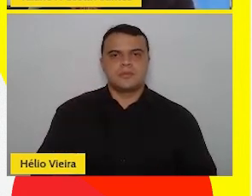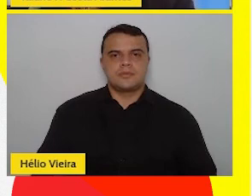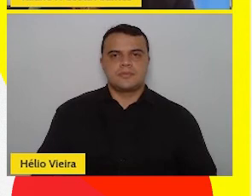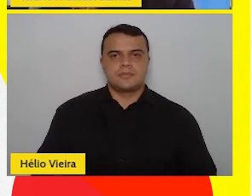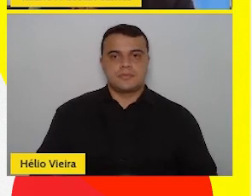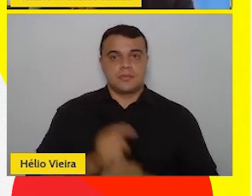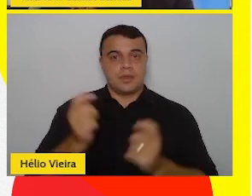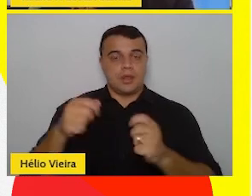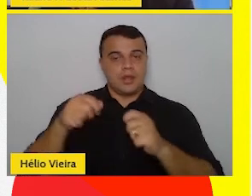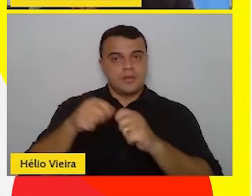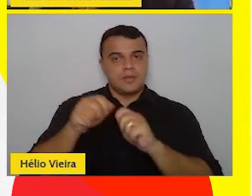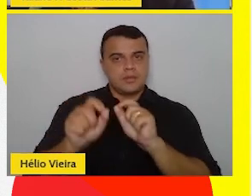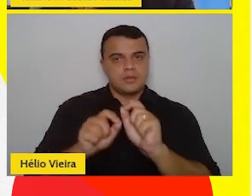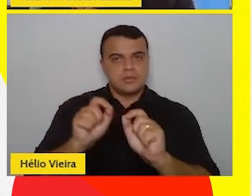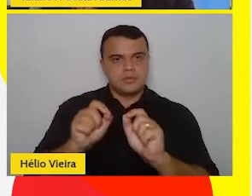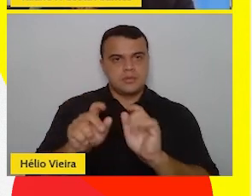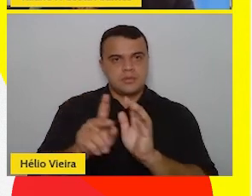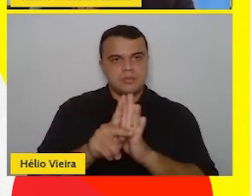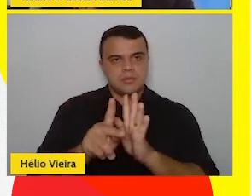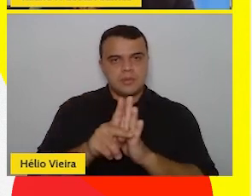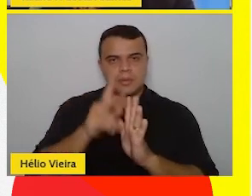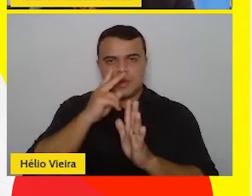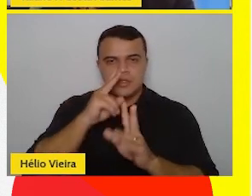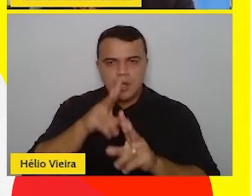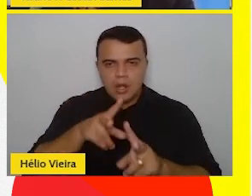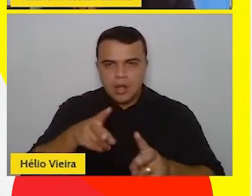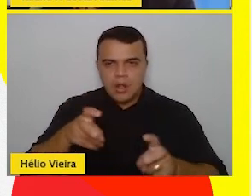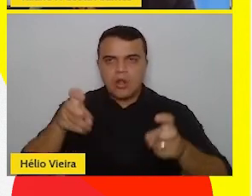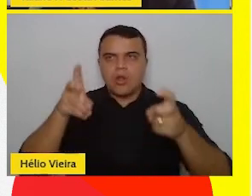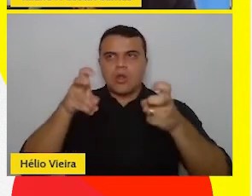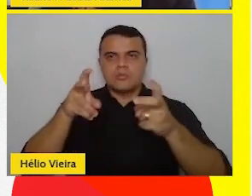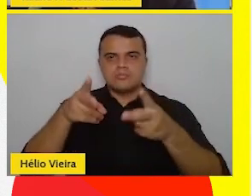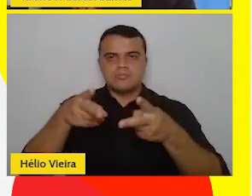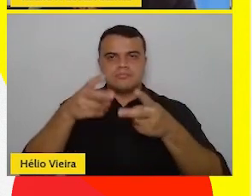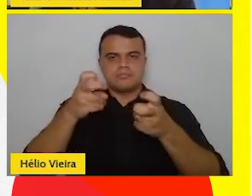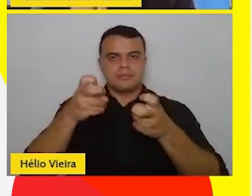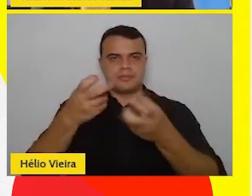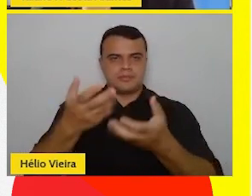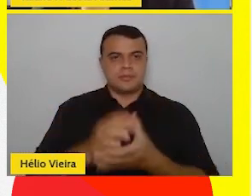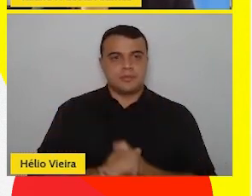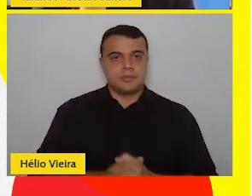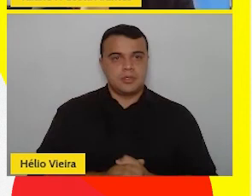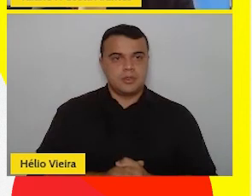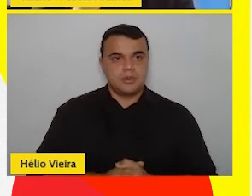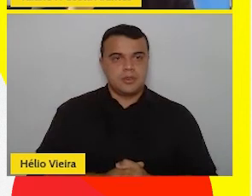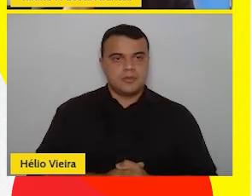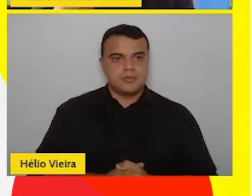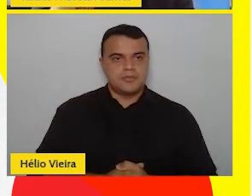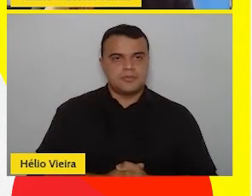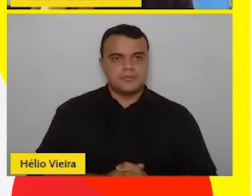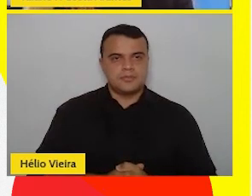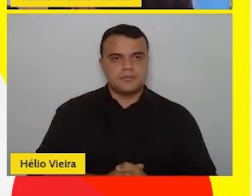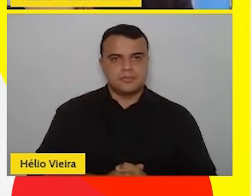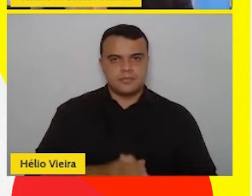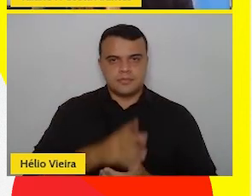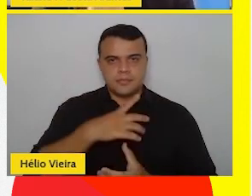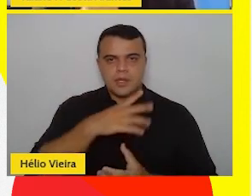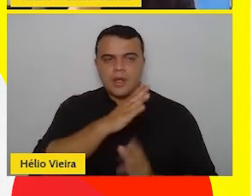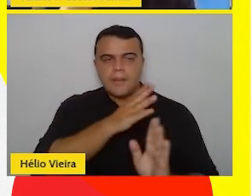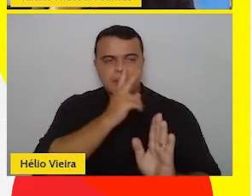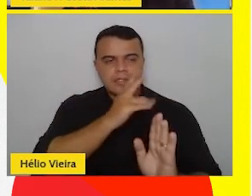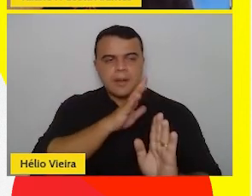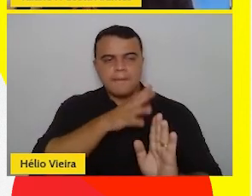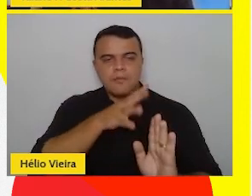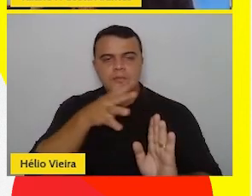para fazer esse movimento óptico no olhar. Né, traz movimento,